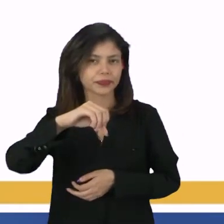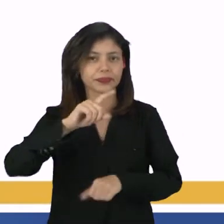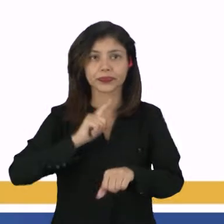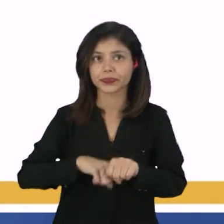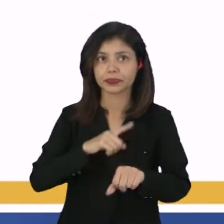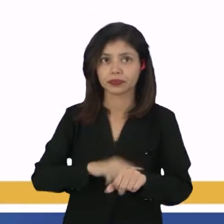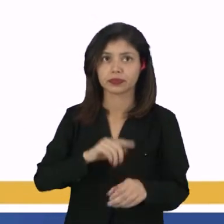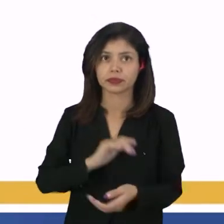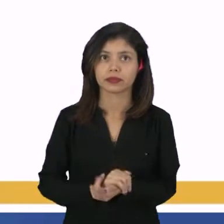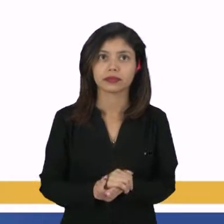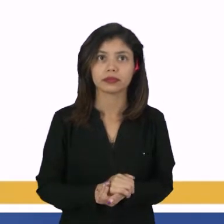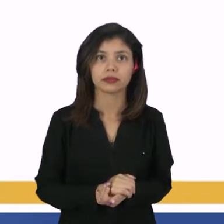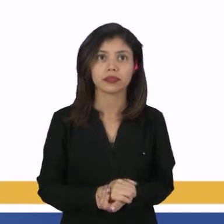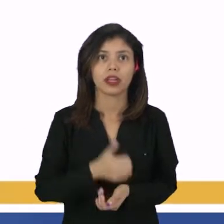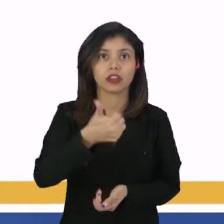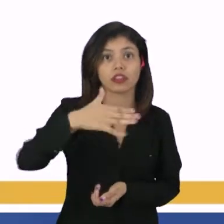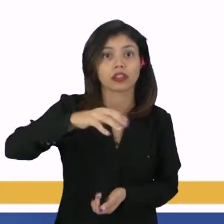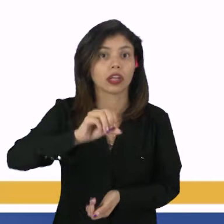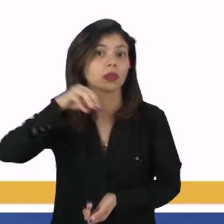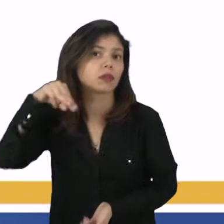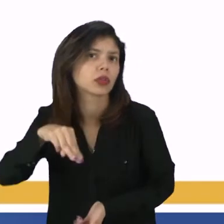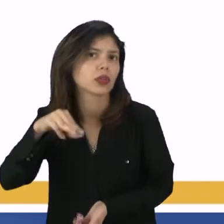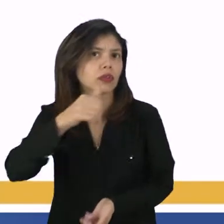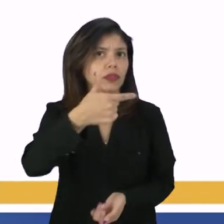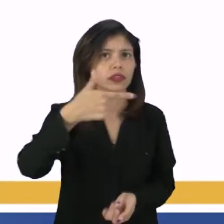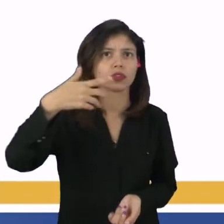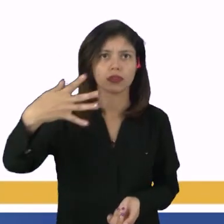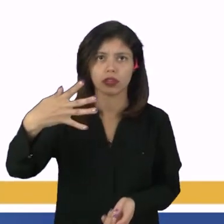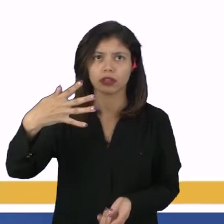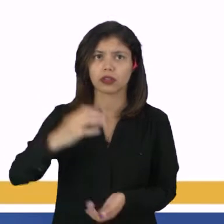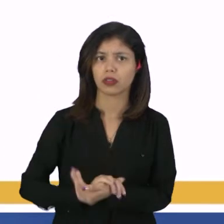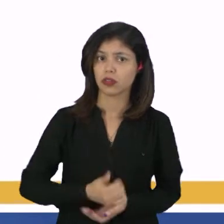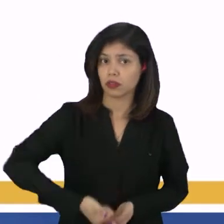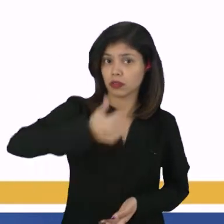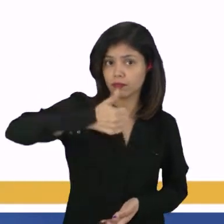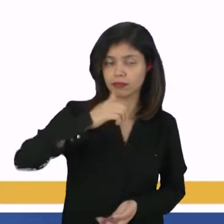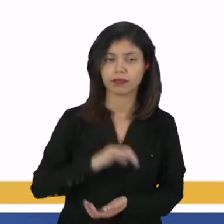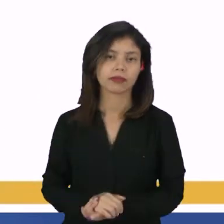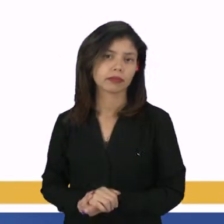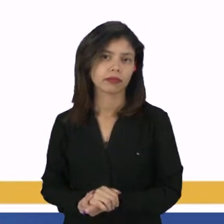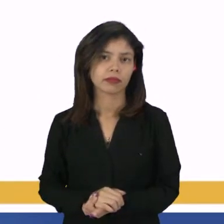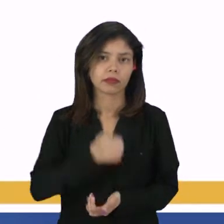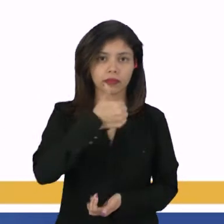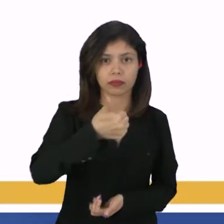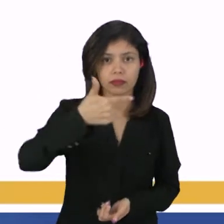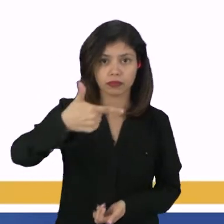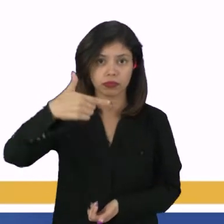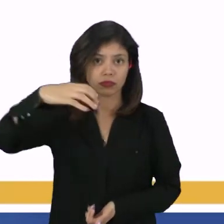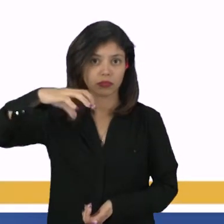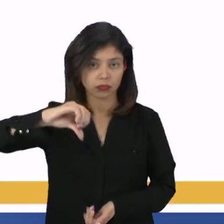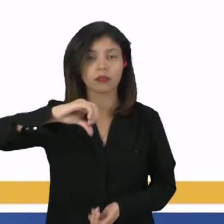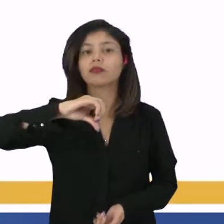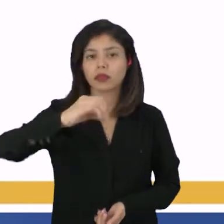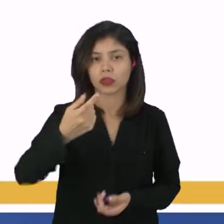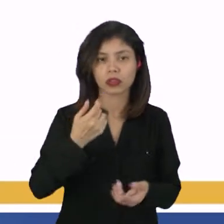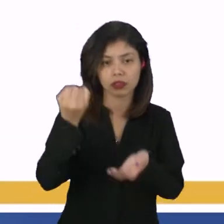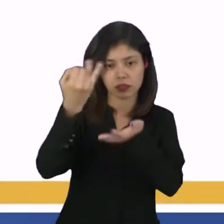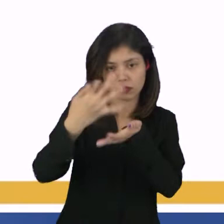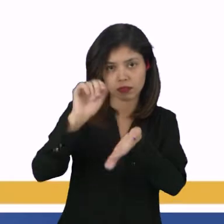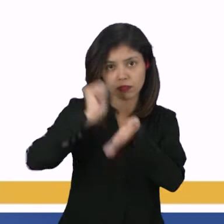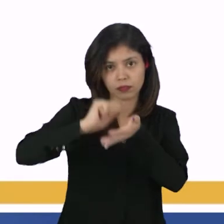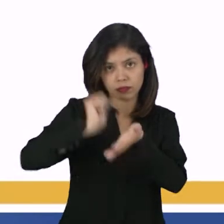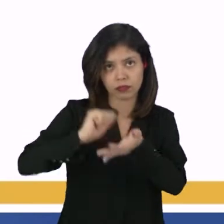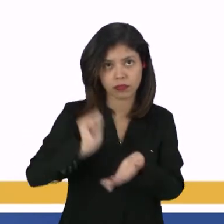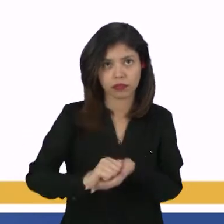horas. Em menos de 10 minutos, 24 pessoas curtiram a postagem, 29 comentaram e uma